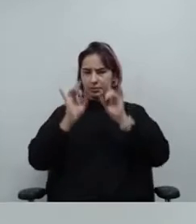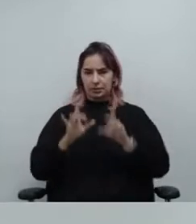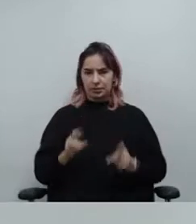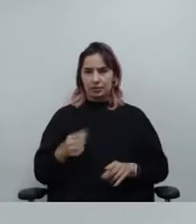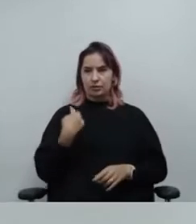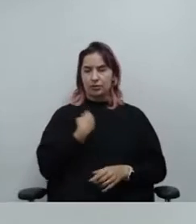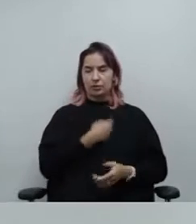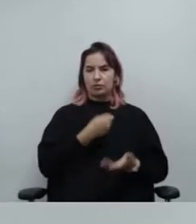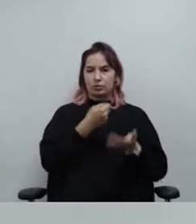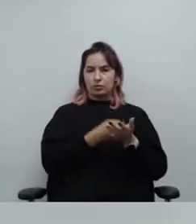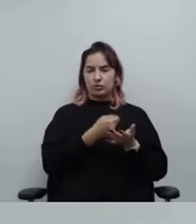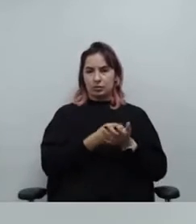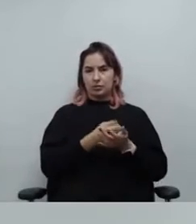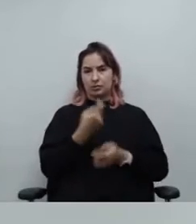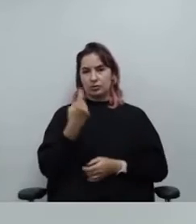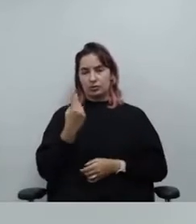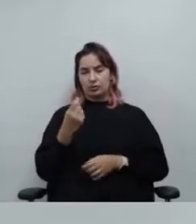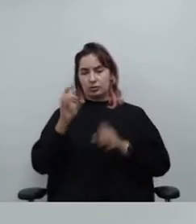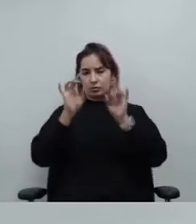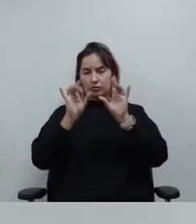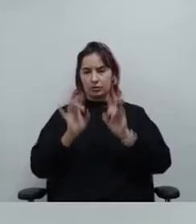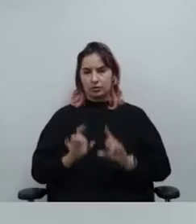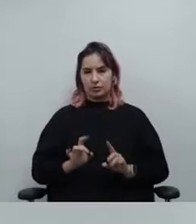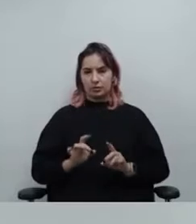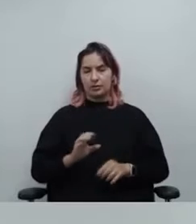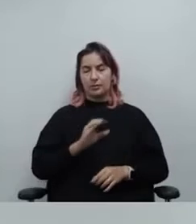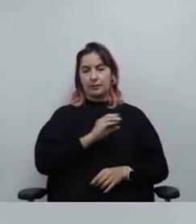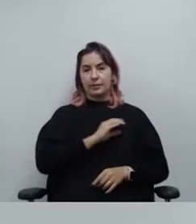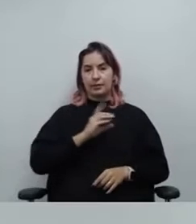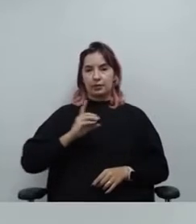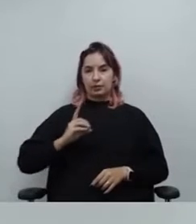nosso compromisso de especializar um dos cargos hoje existentes